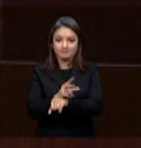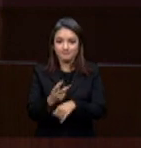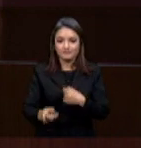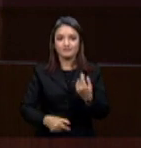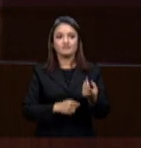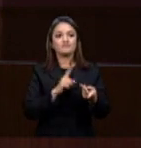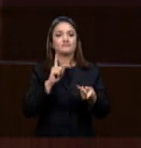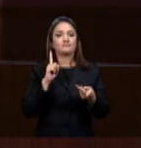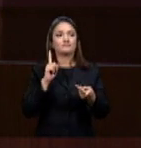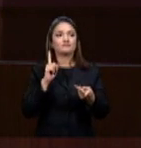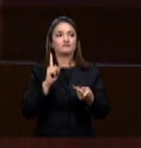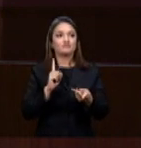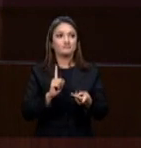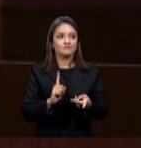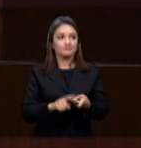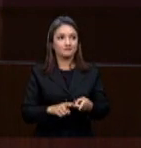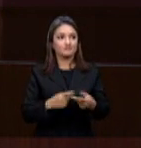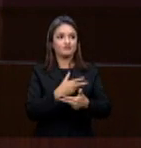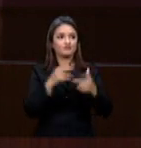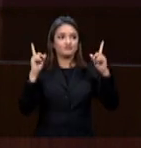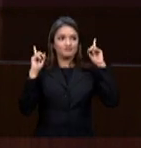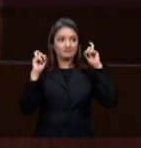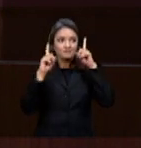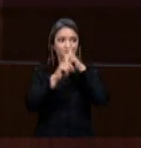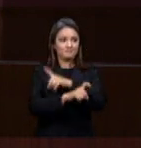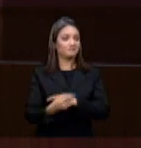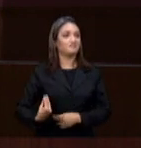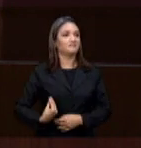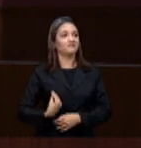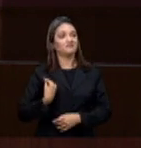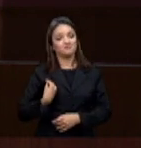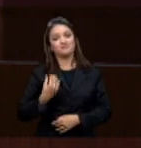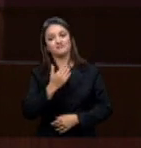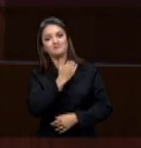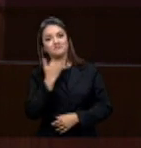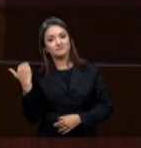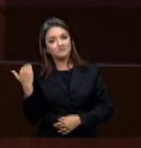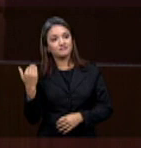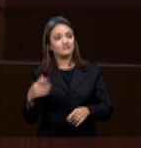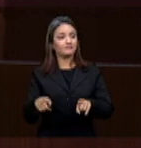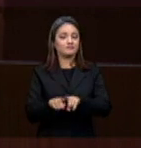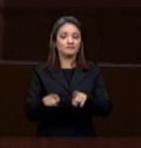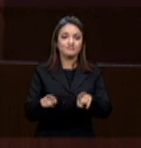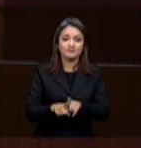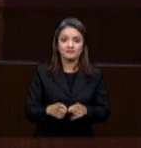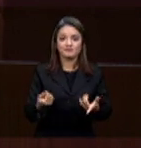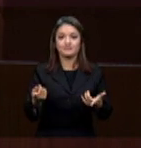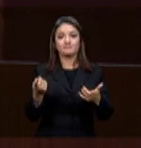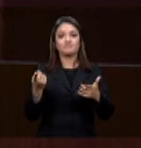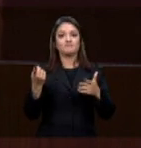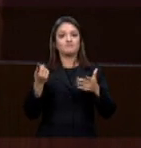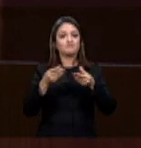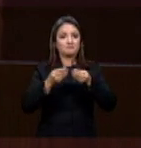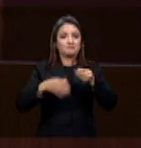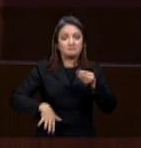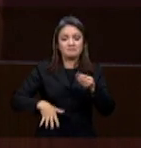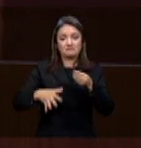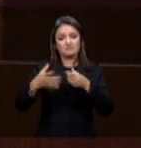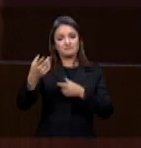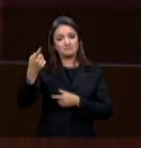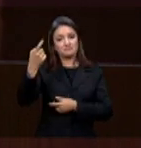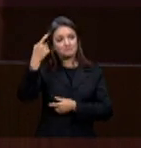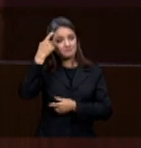Aos aos dramas de vida e morte aos danos psíquicos psicológicos